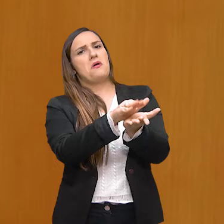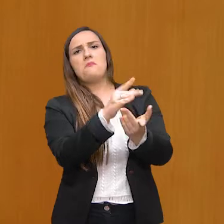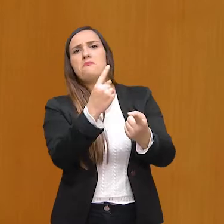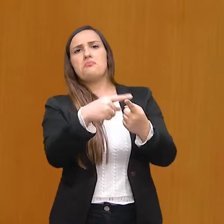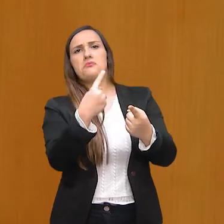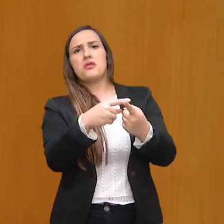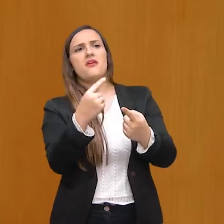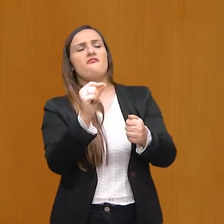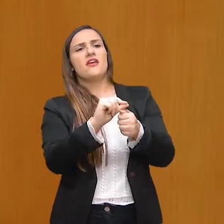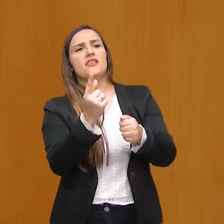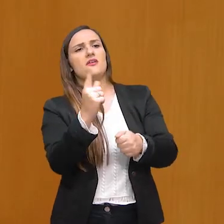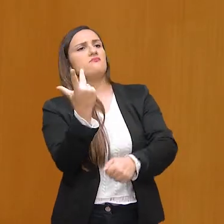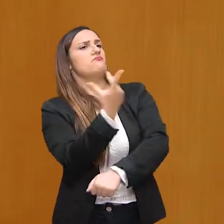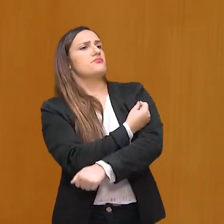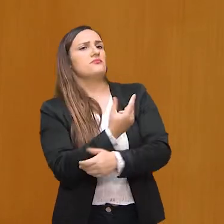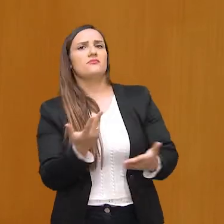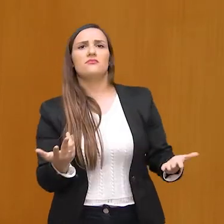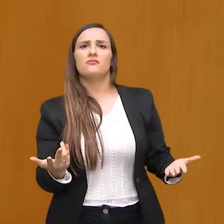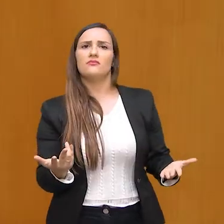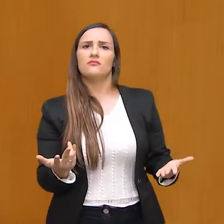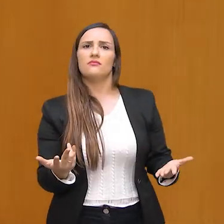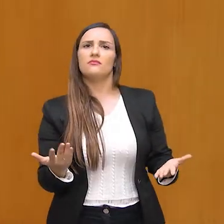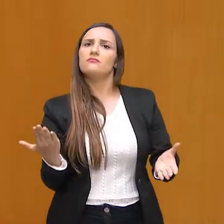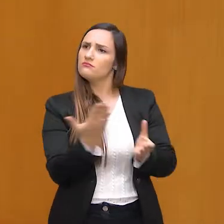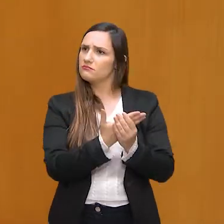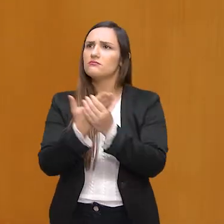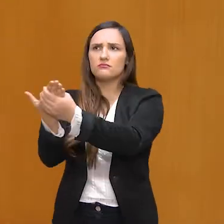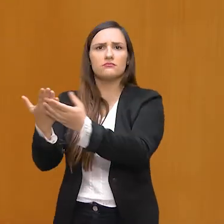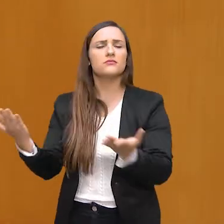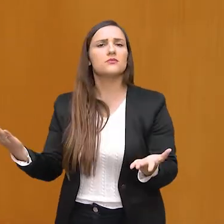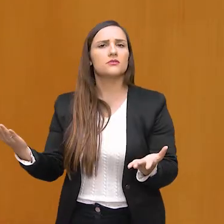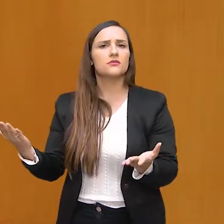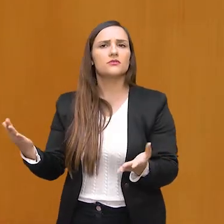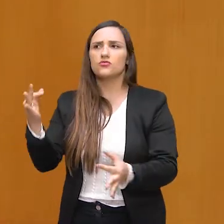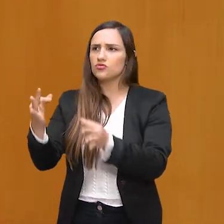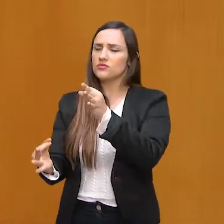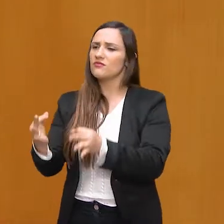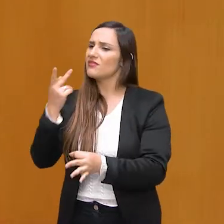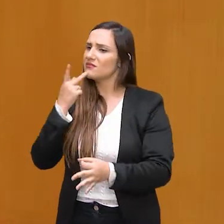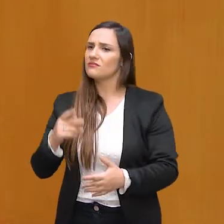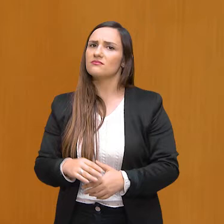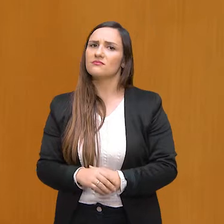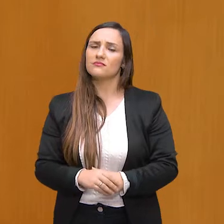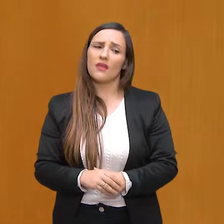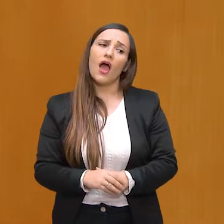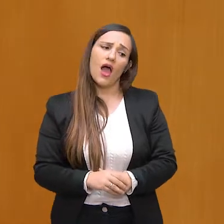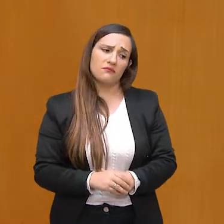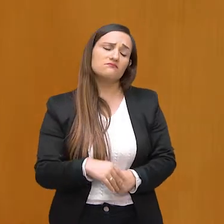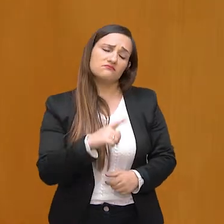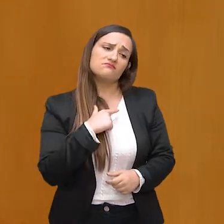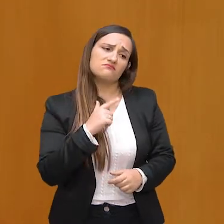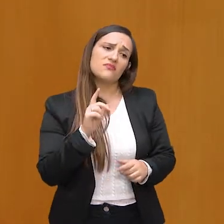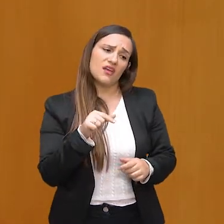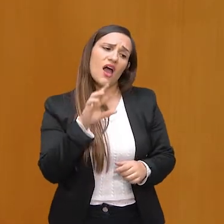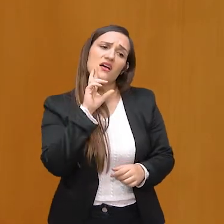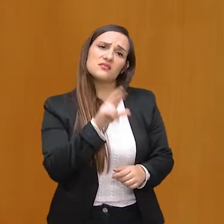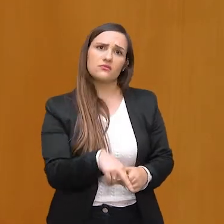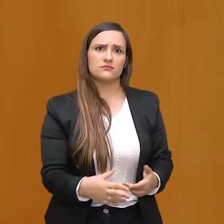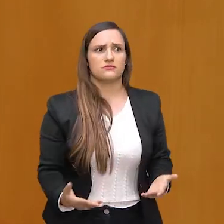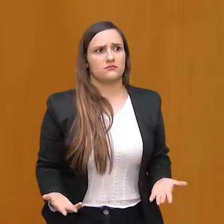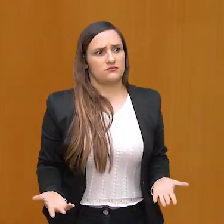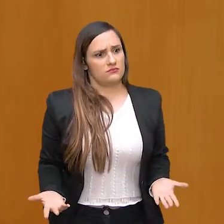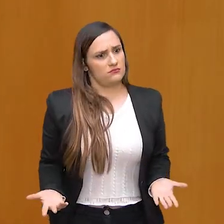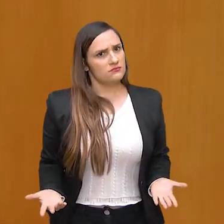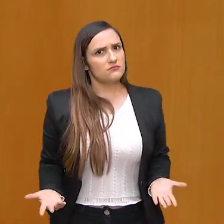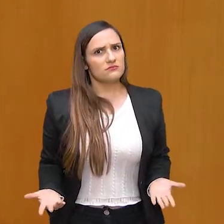se vacinaram, esses empregados foram para a Justiça, e a Justiça considerou que essas demissões foram por justa causa. Isso é